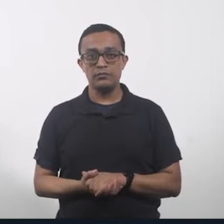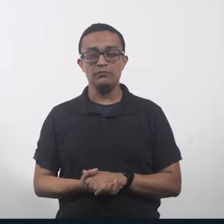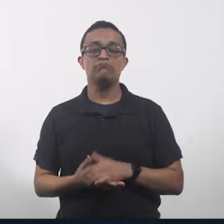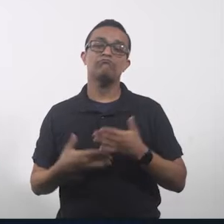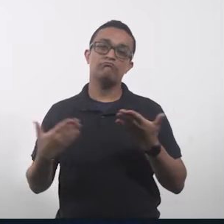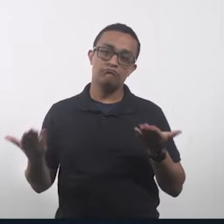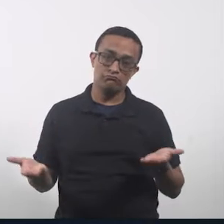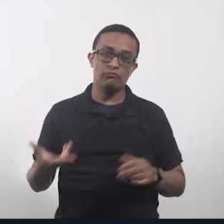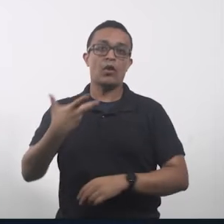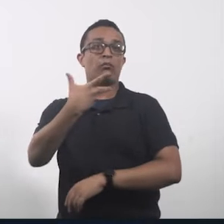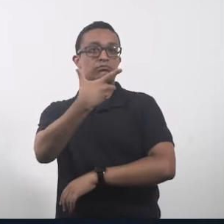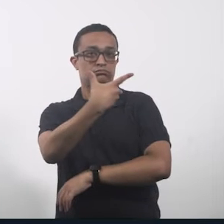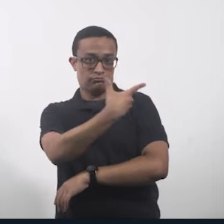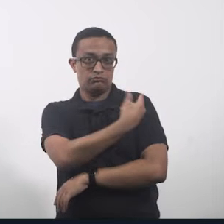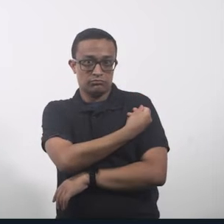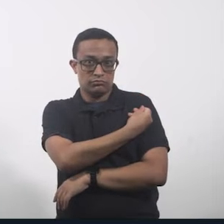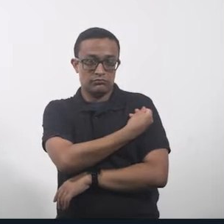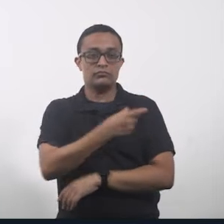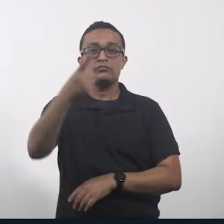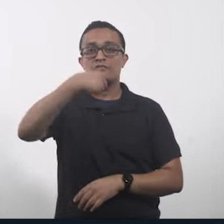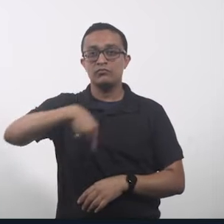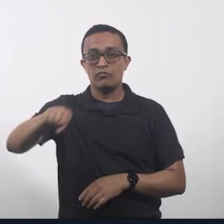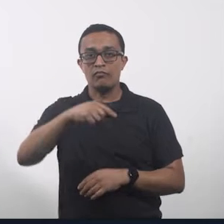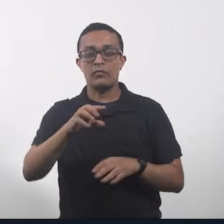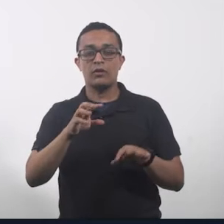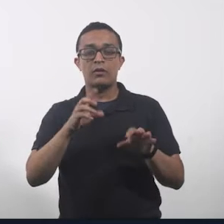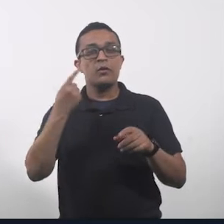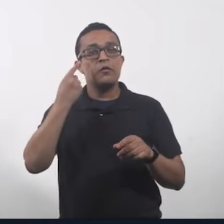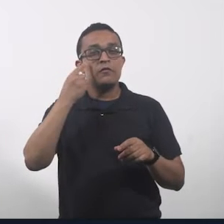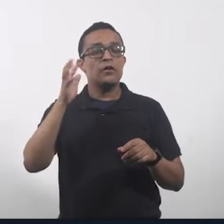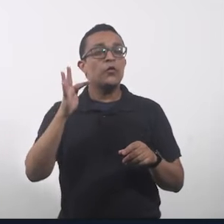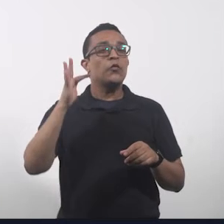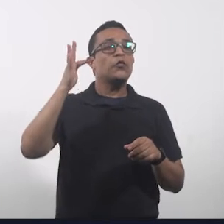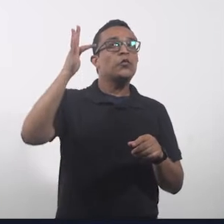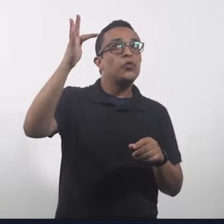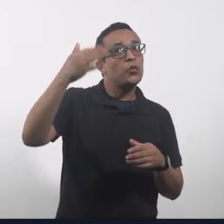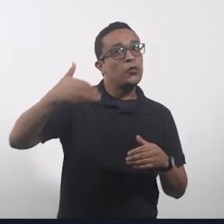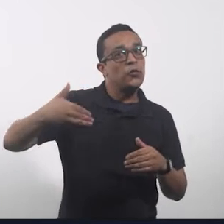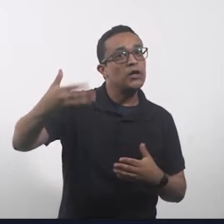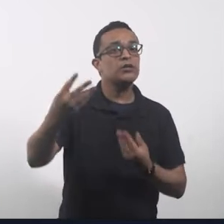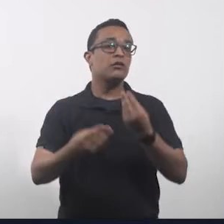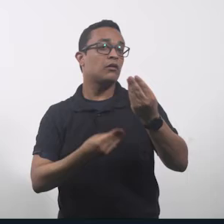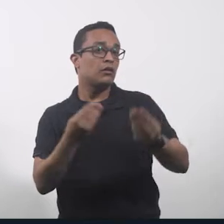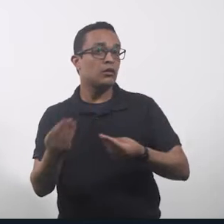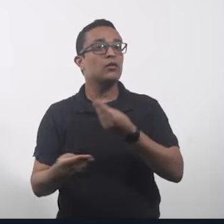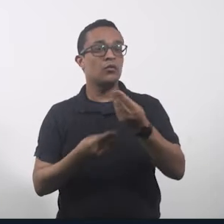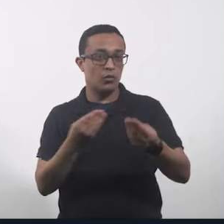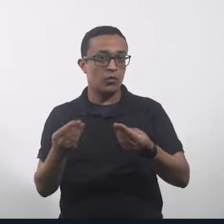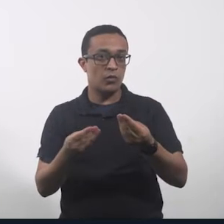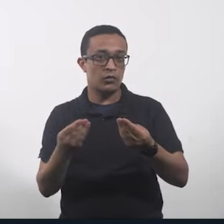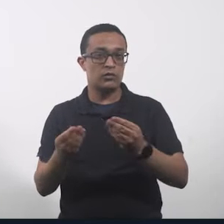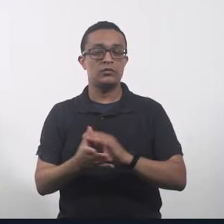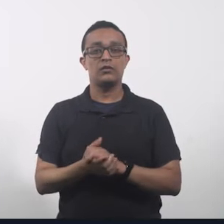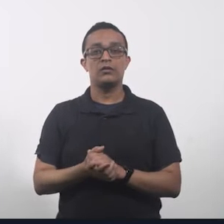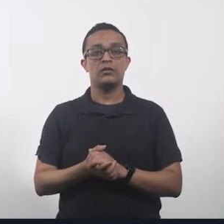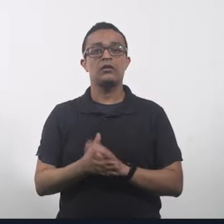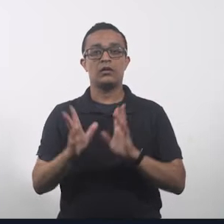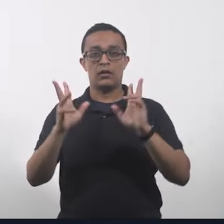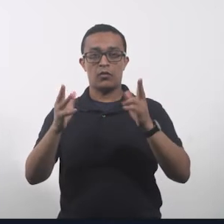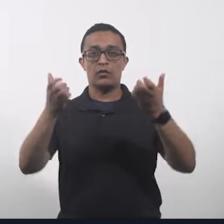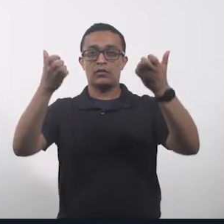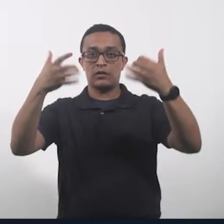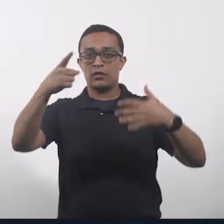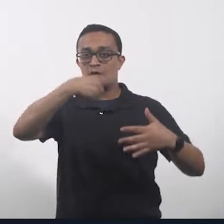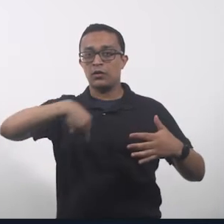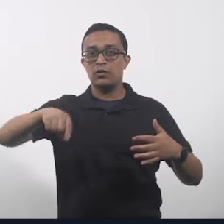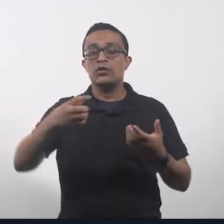Em relação à vacinação, nós também fizemos, então, uma projeção do cenário para os próximos dias, né? Então, como eu falei para vocês, a gente